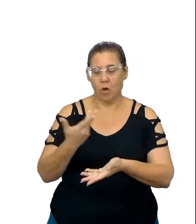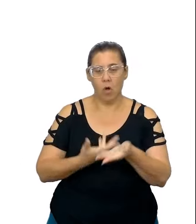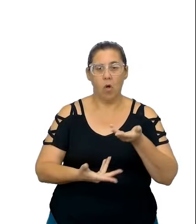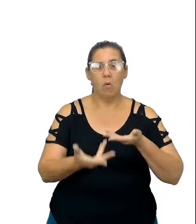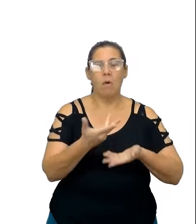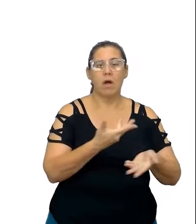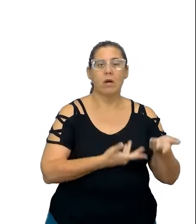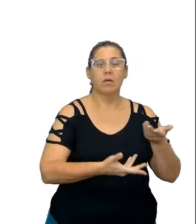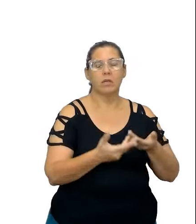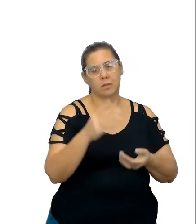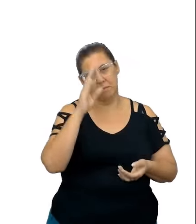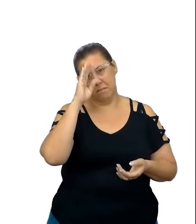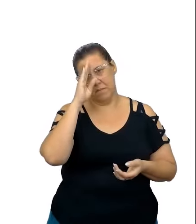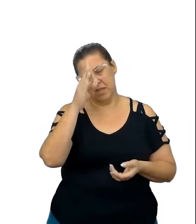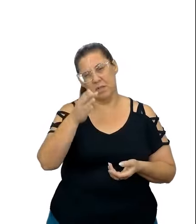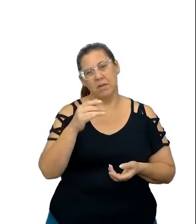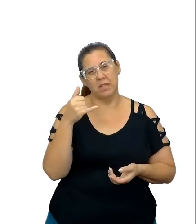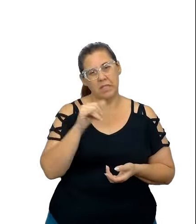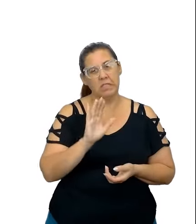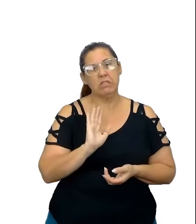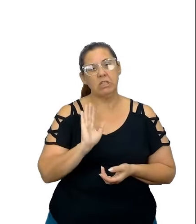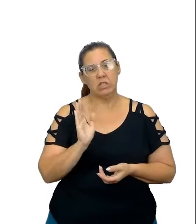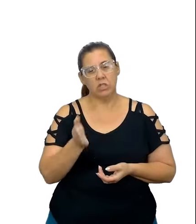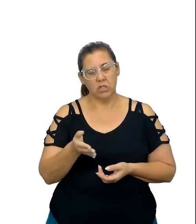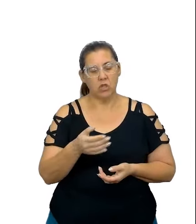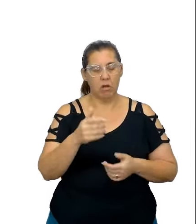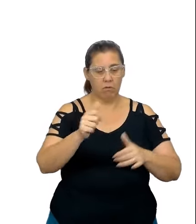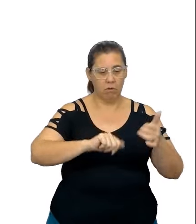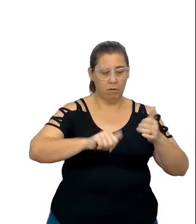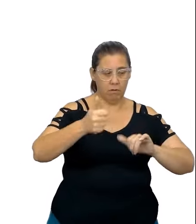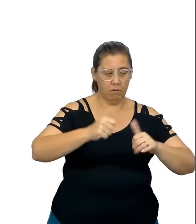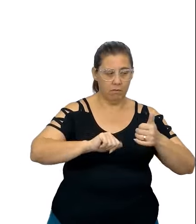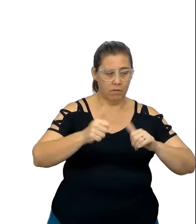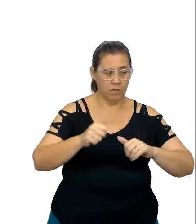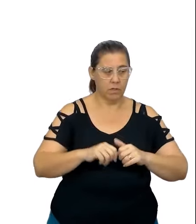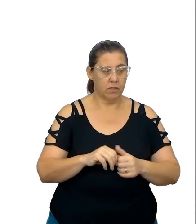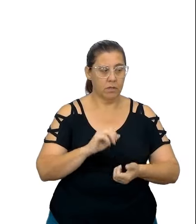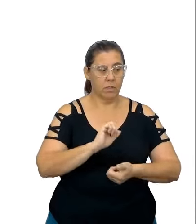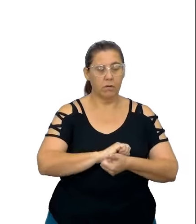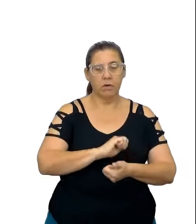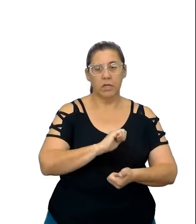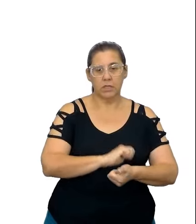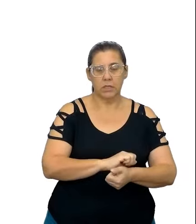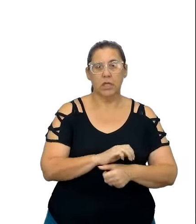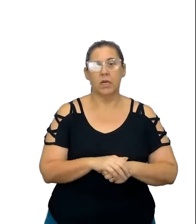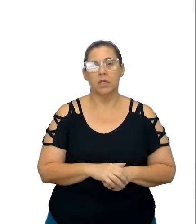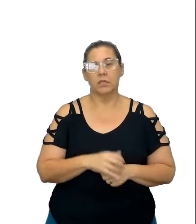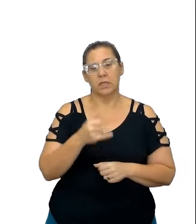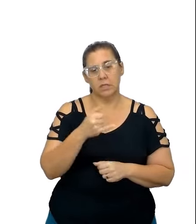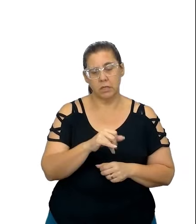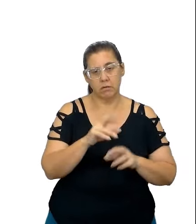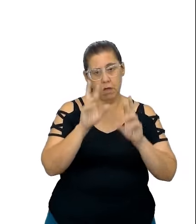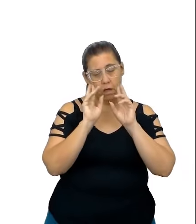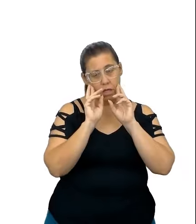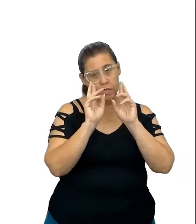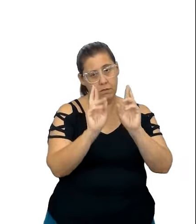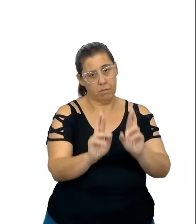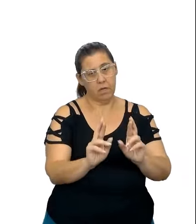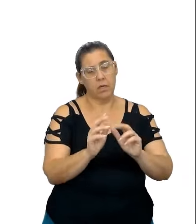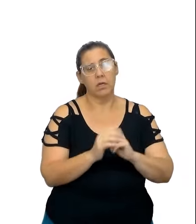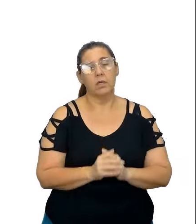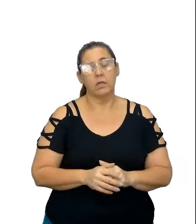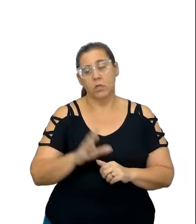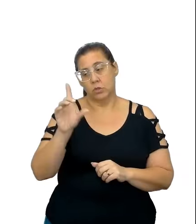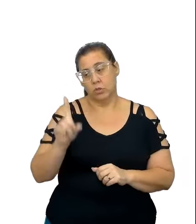compartilhado, principalmente se ele já passou pelo crivo de avaliação, pela qualidade, se ele está respeitando